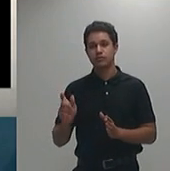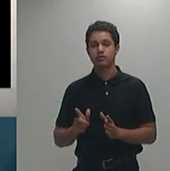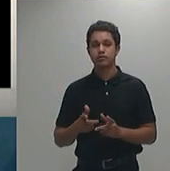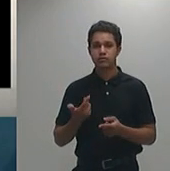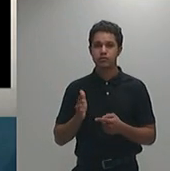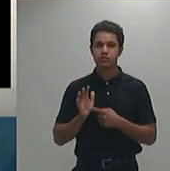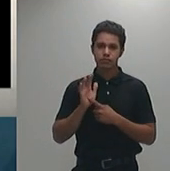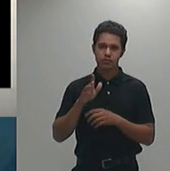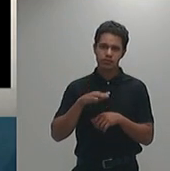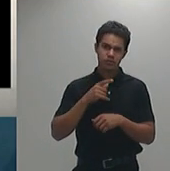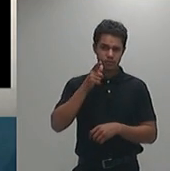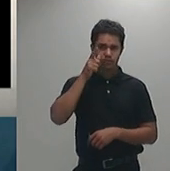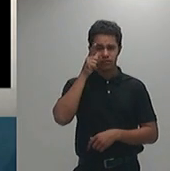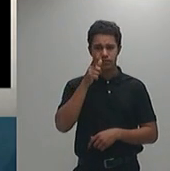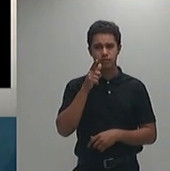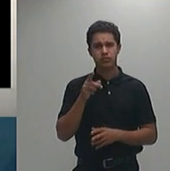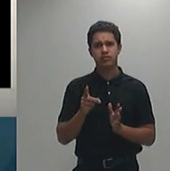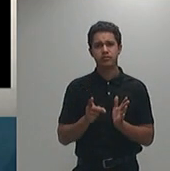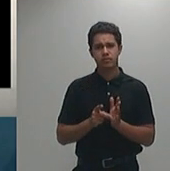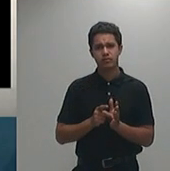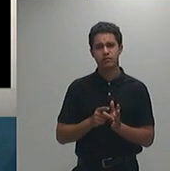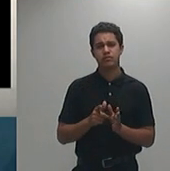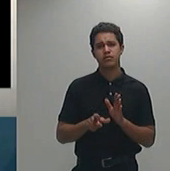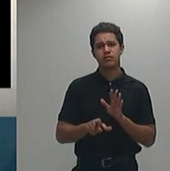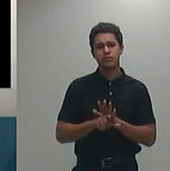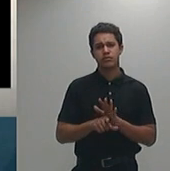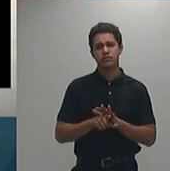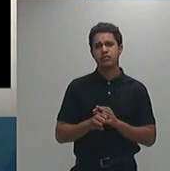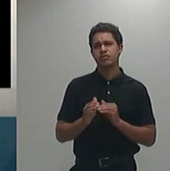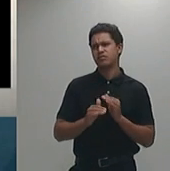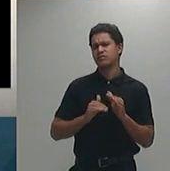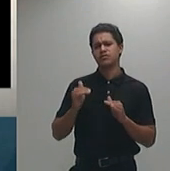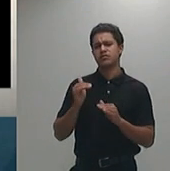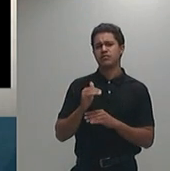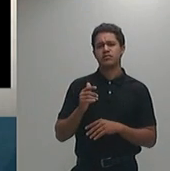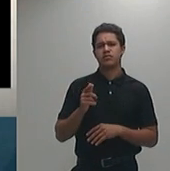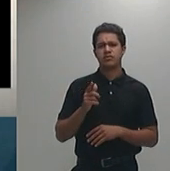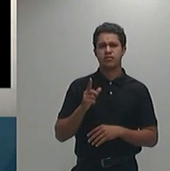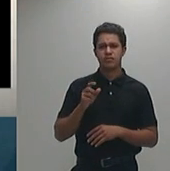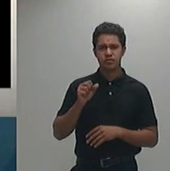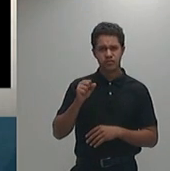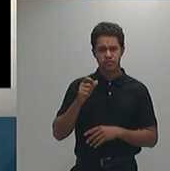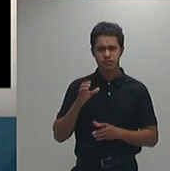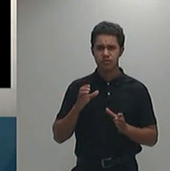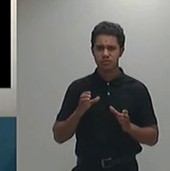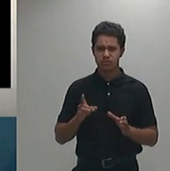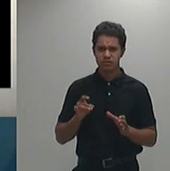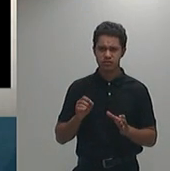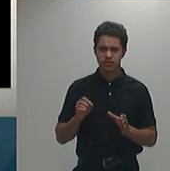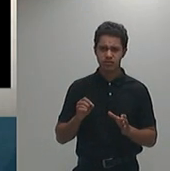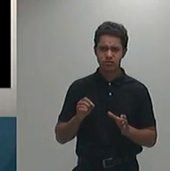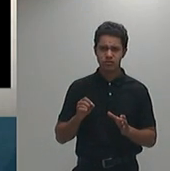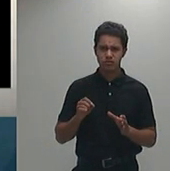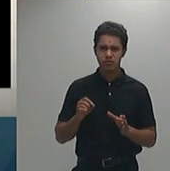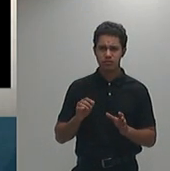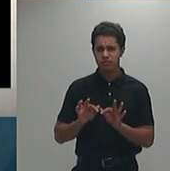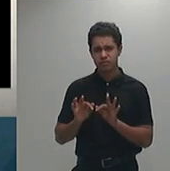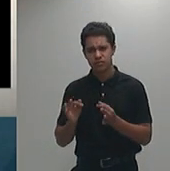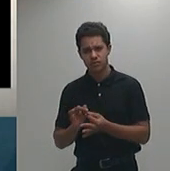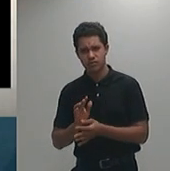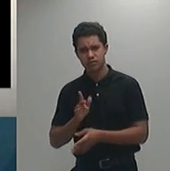atenção para o fato de ser uma legitimidade extraordinária subsidiário condicionada somente se corporificando na inércia